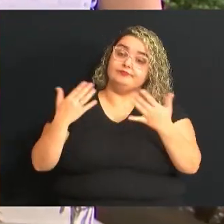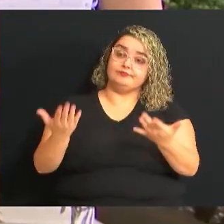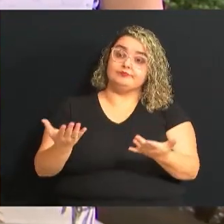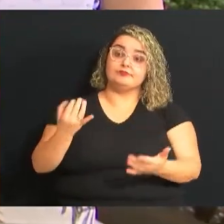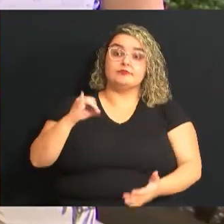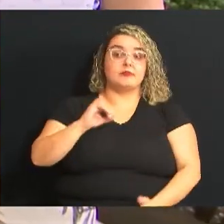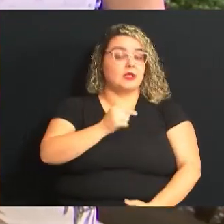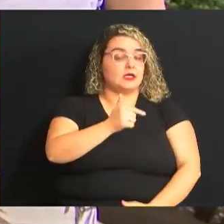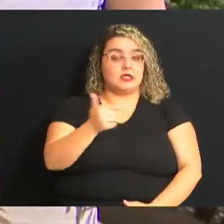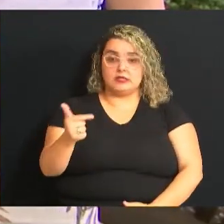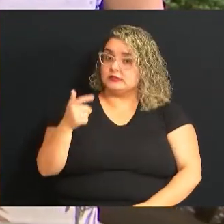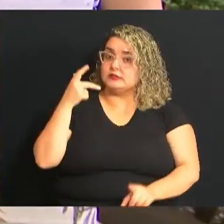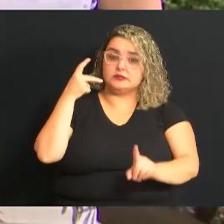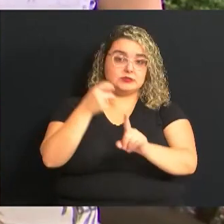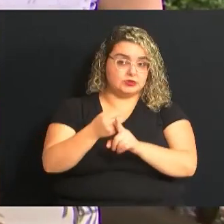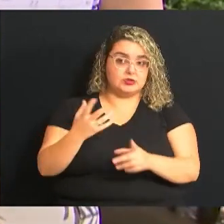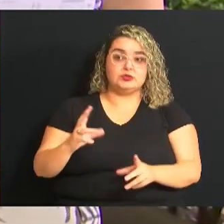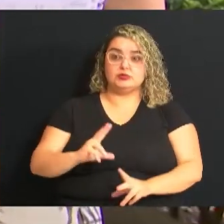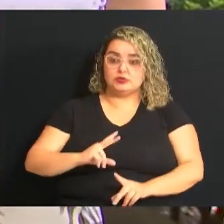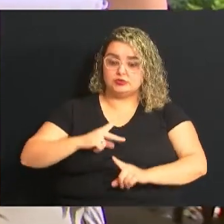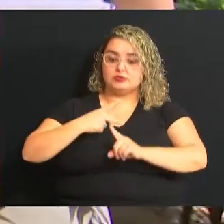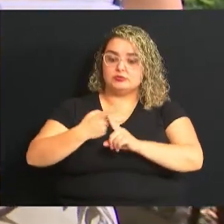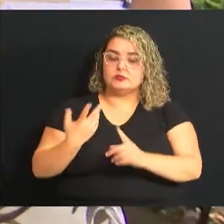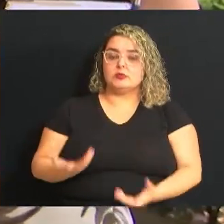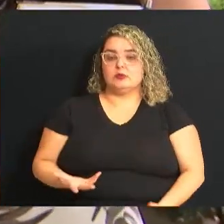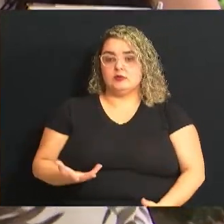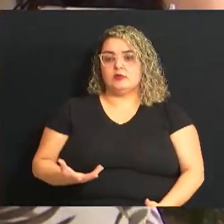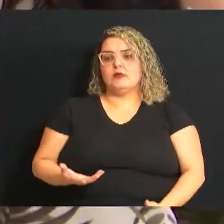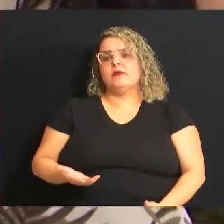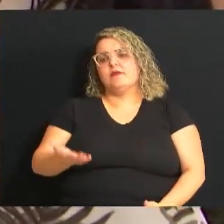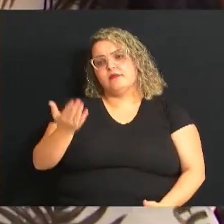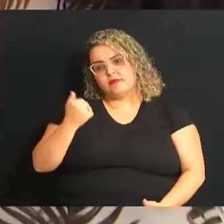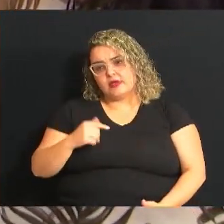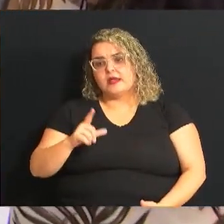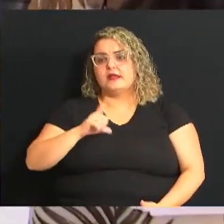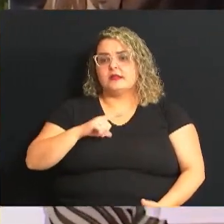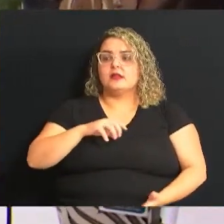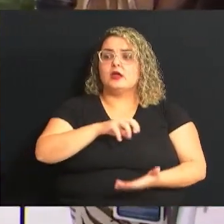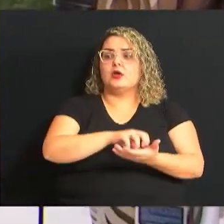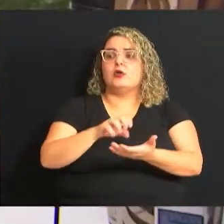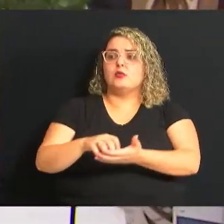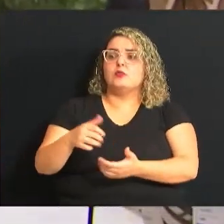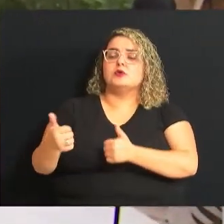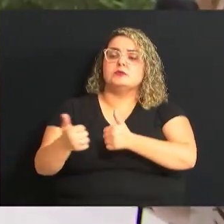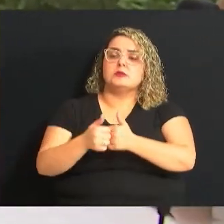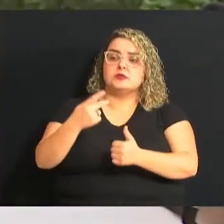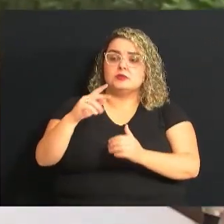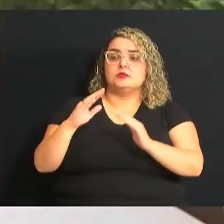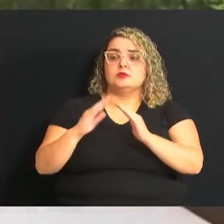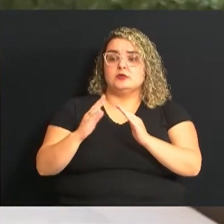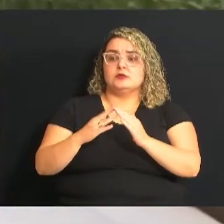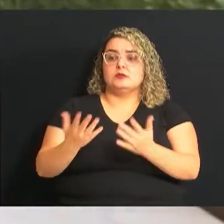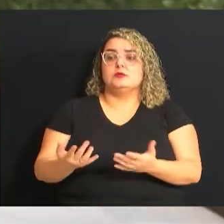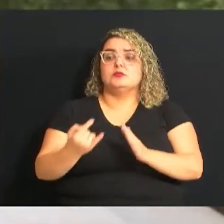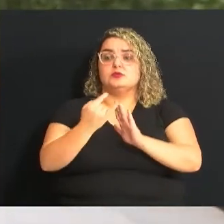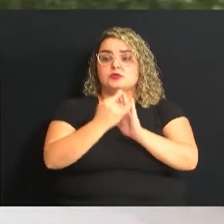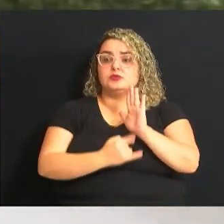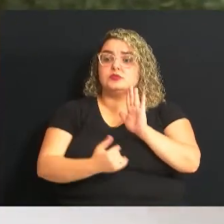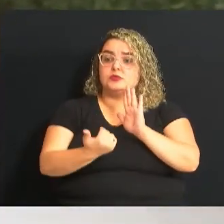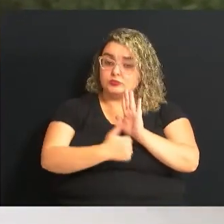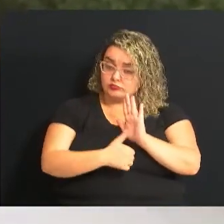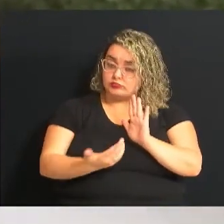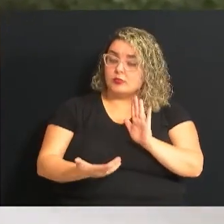casos espalhados no mundo, e Campinas é, de fato, uma cidade potencial para entrar de novo a poliomielite aqui. Então a gente